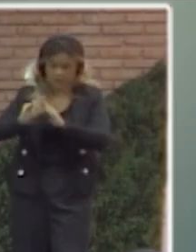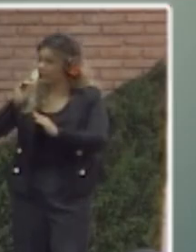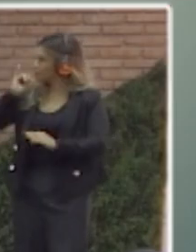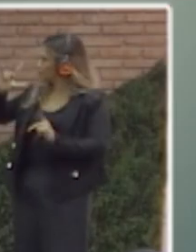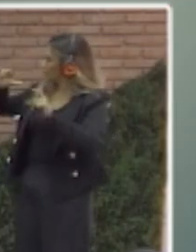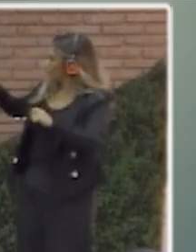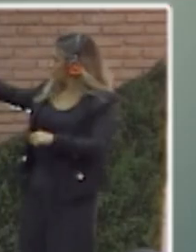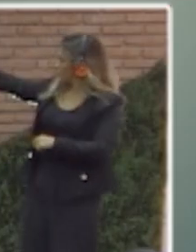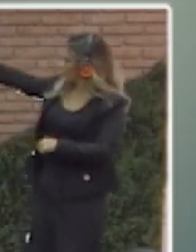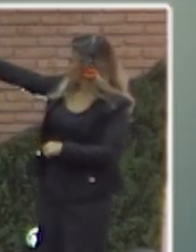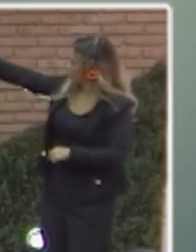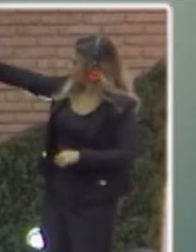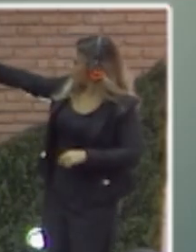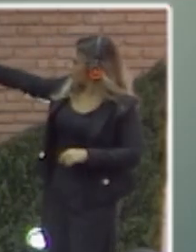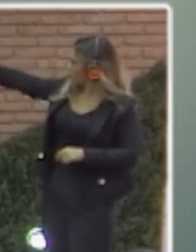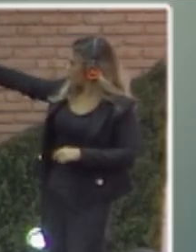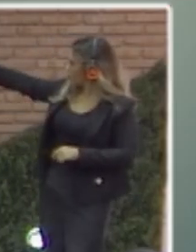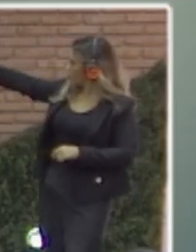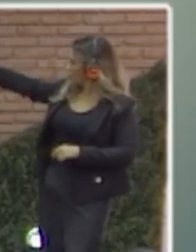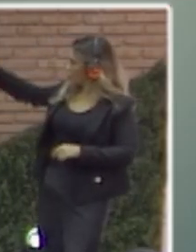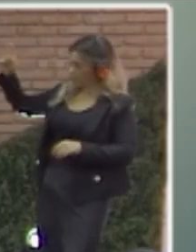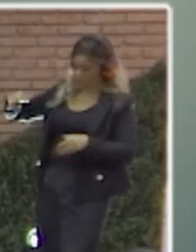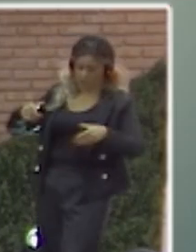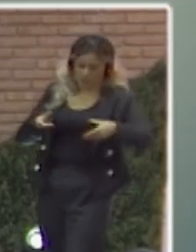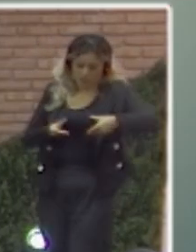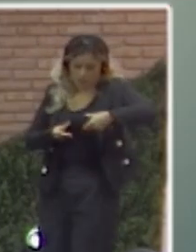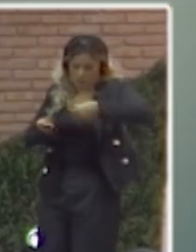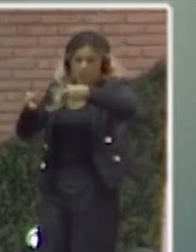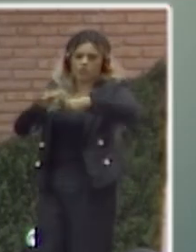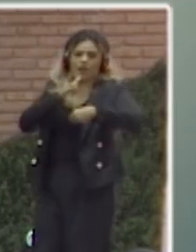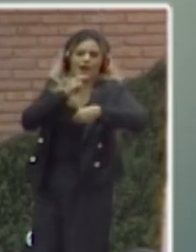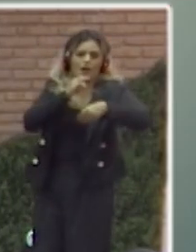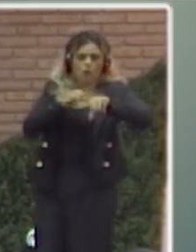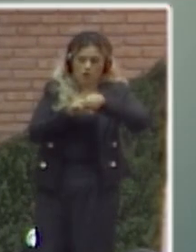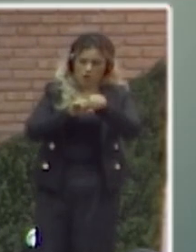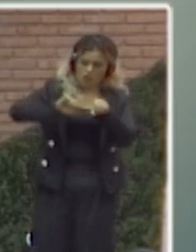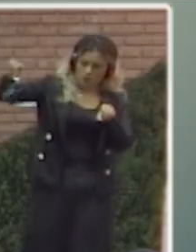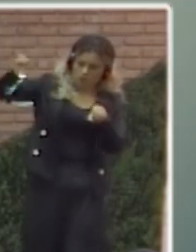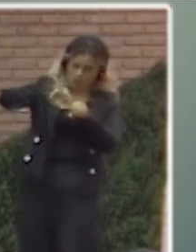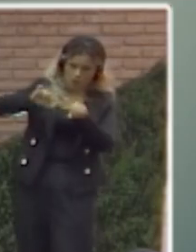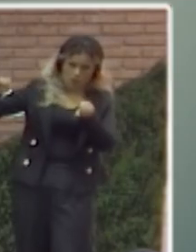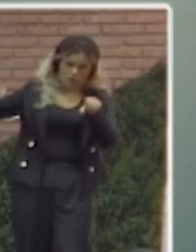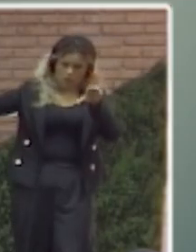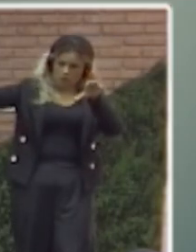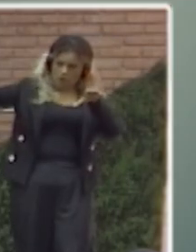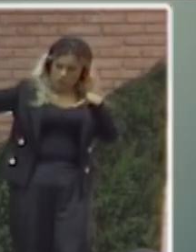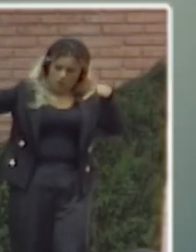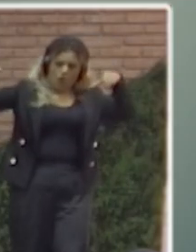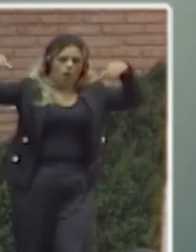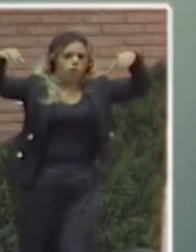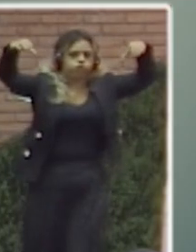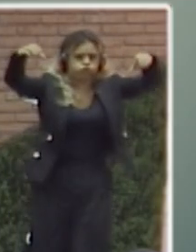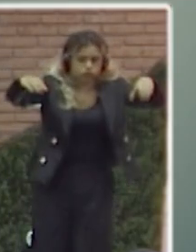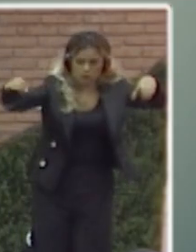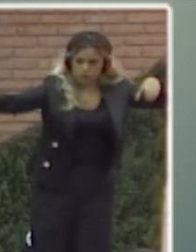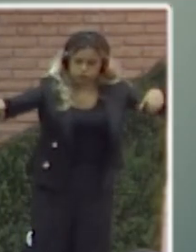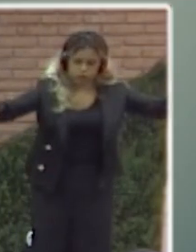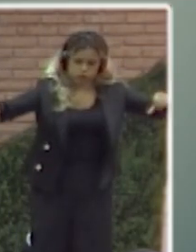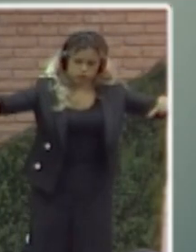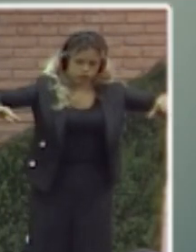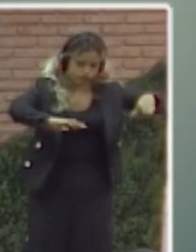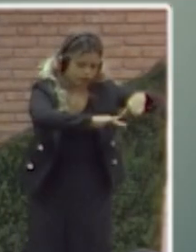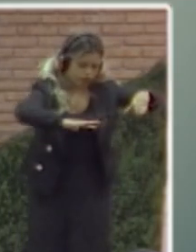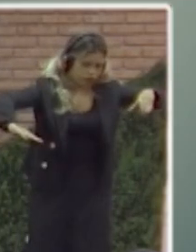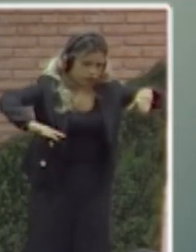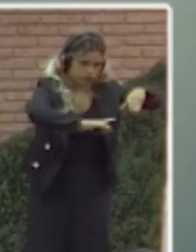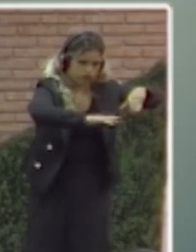imagem, a gente consegue ver eles trazendo um riser completo, que eles só colocam no lugar e toda a instalação está pronta e fabricada. Mas,